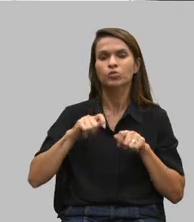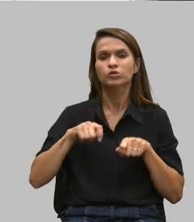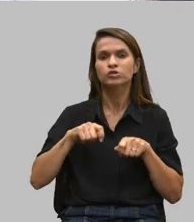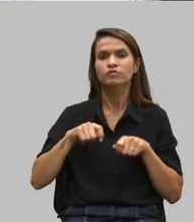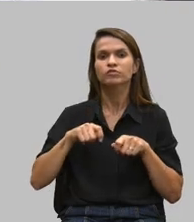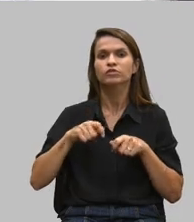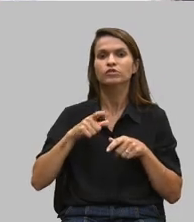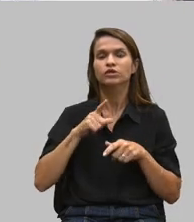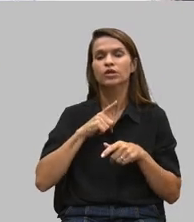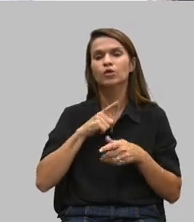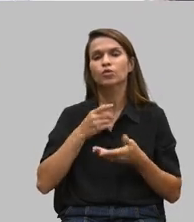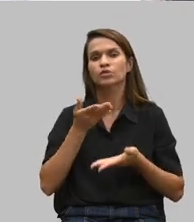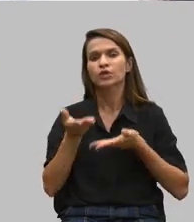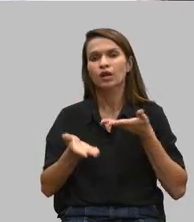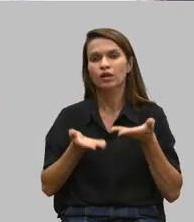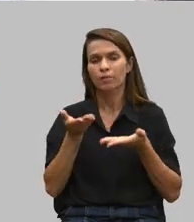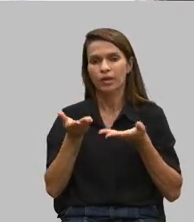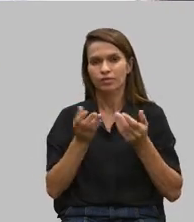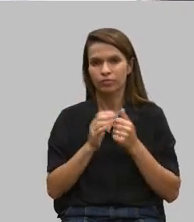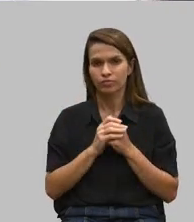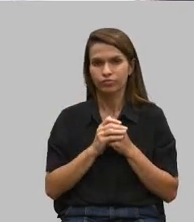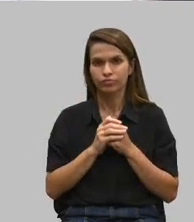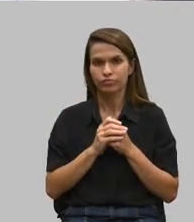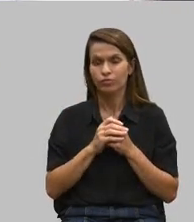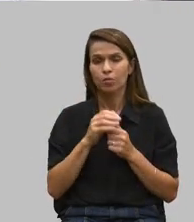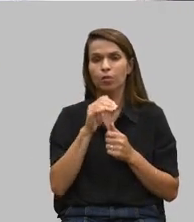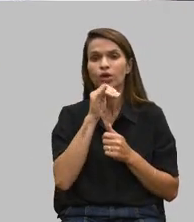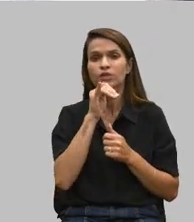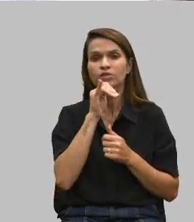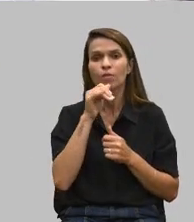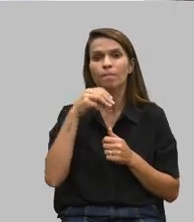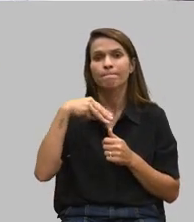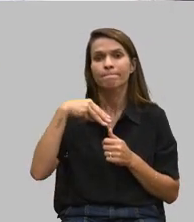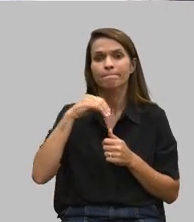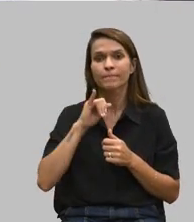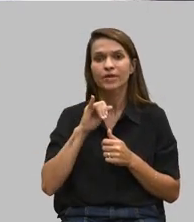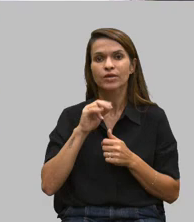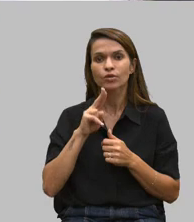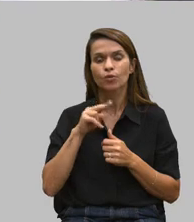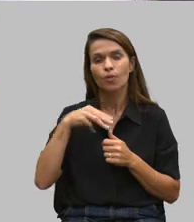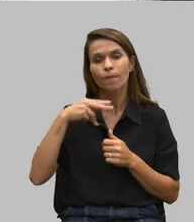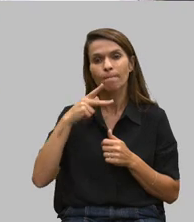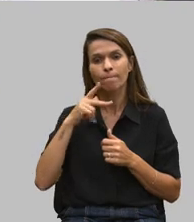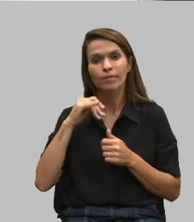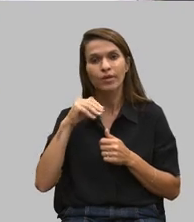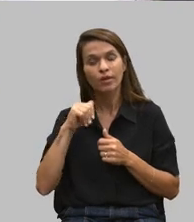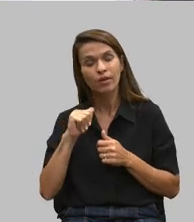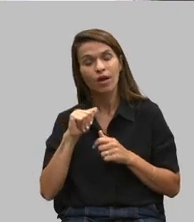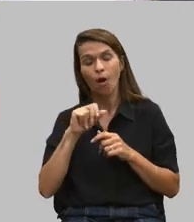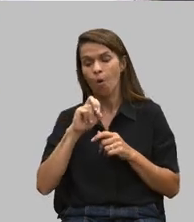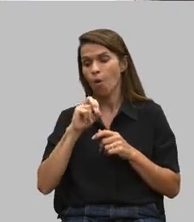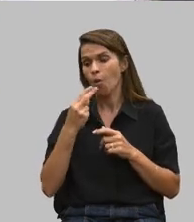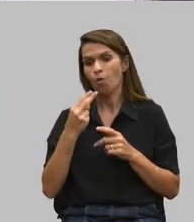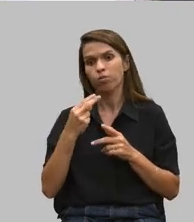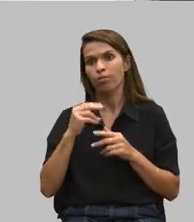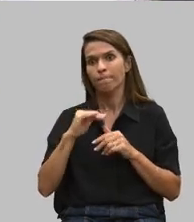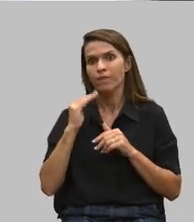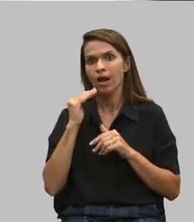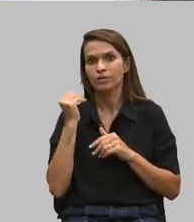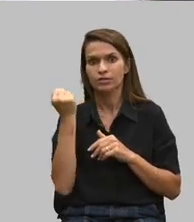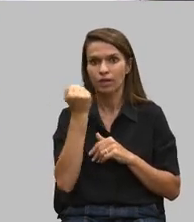uma um sintoma aqui uma miopia ou algo mais grave porque quando você não